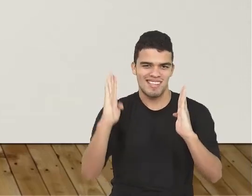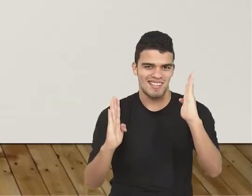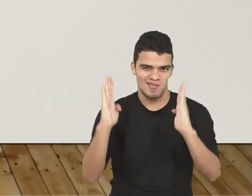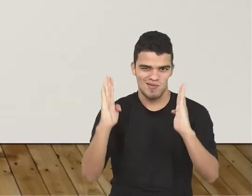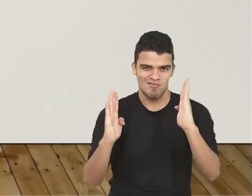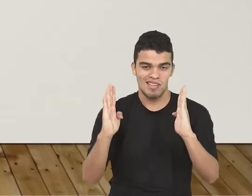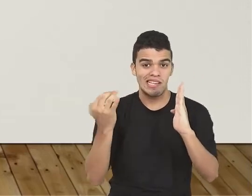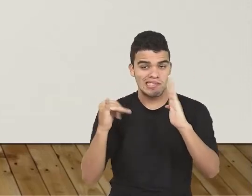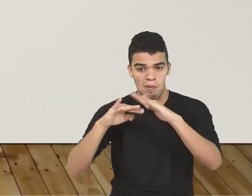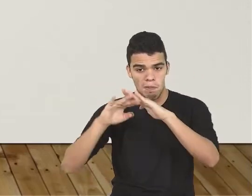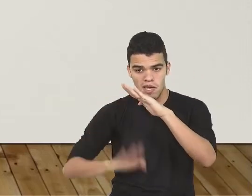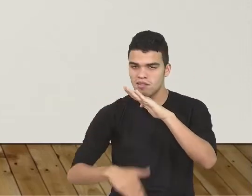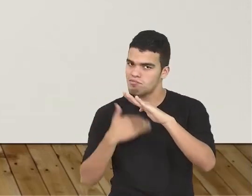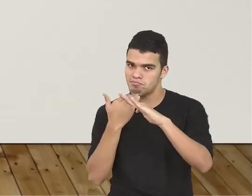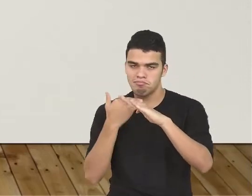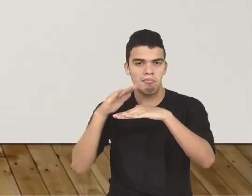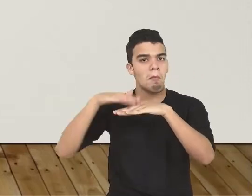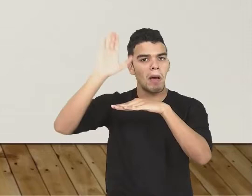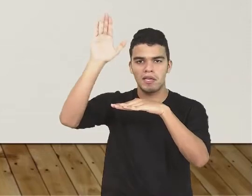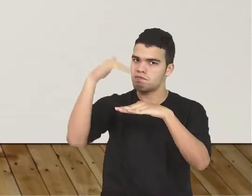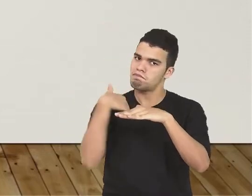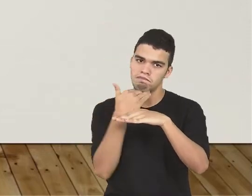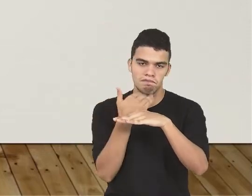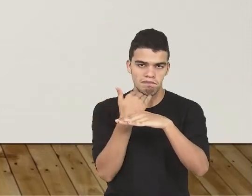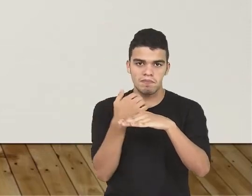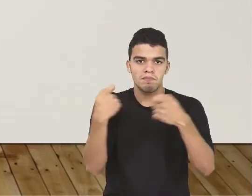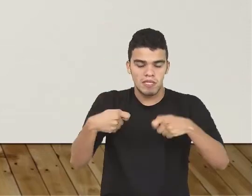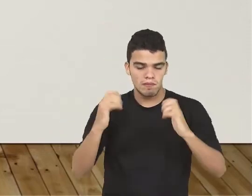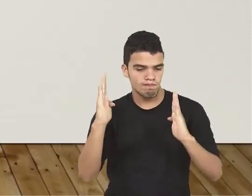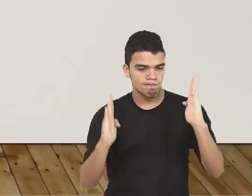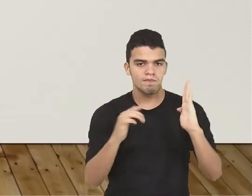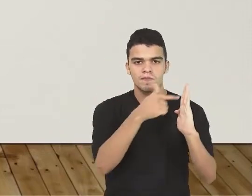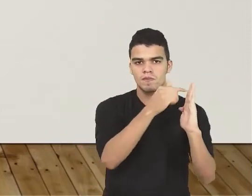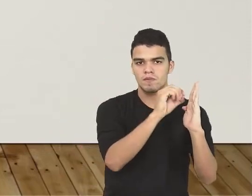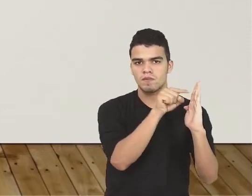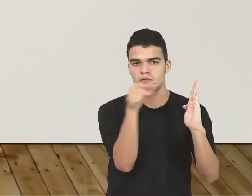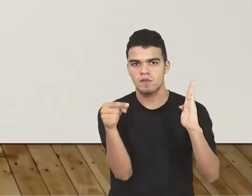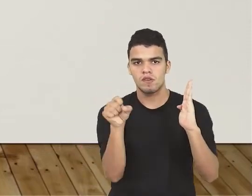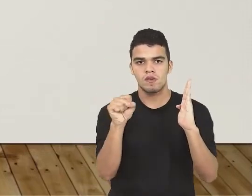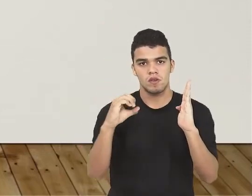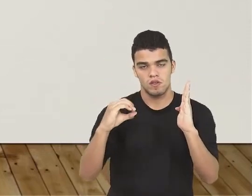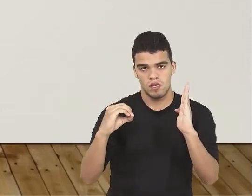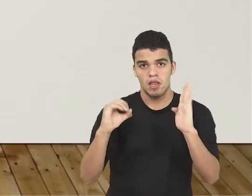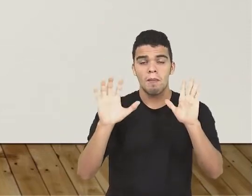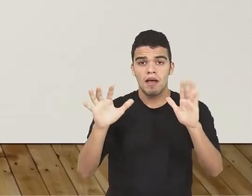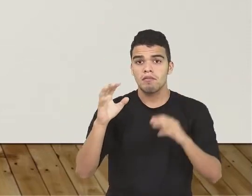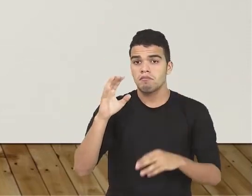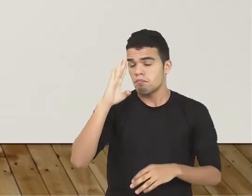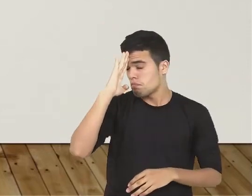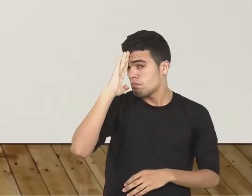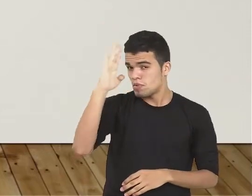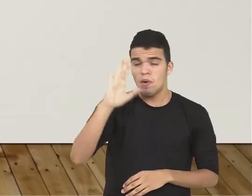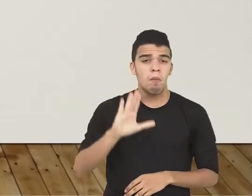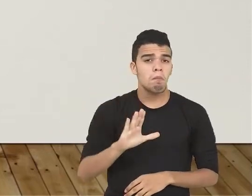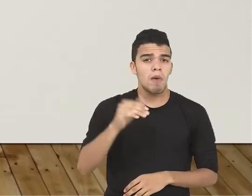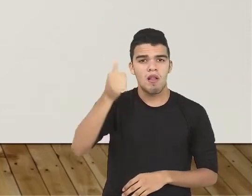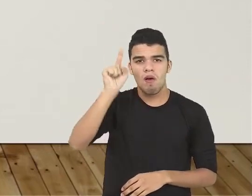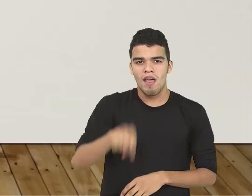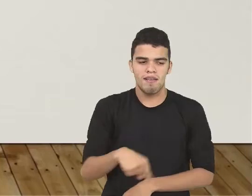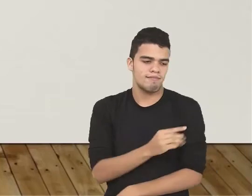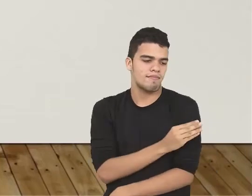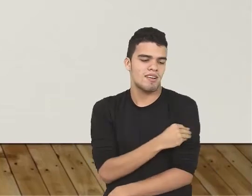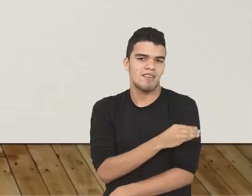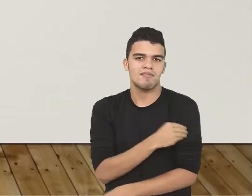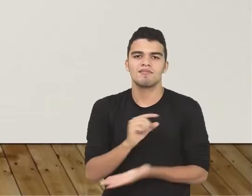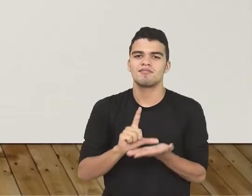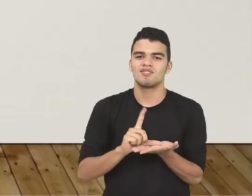para utilização em alguns casos, mas o mais eficaz mesmo é o álcool em gel. Lembra que a gente vai na